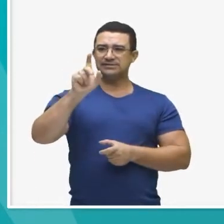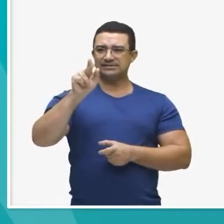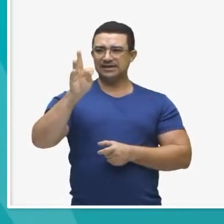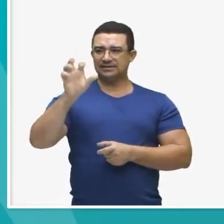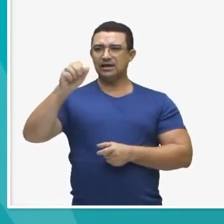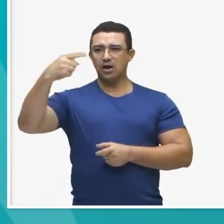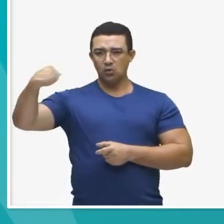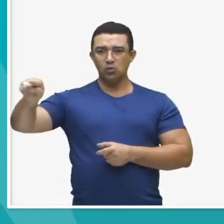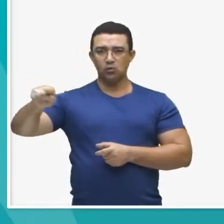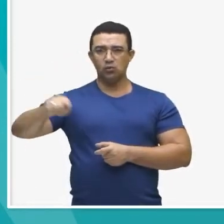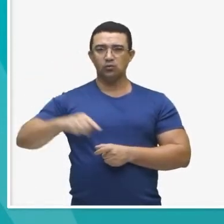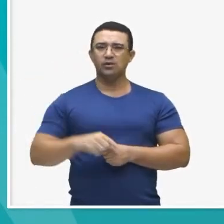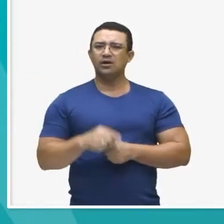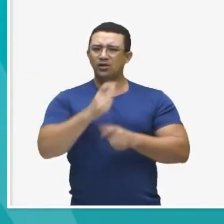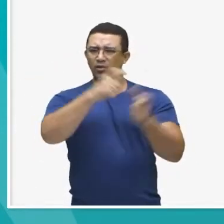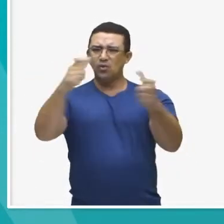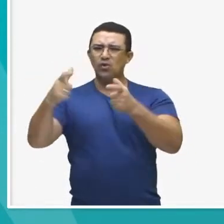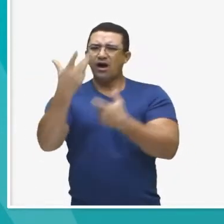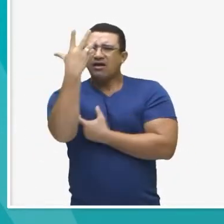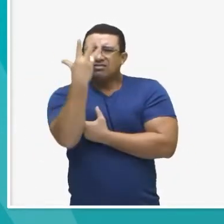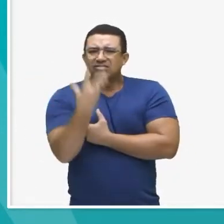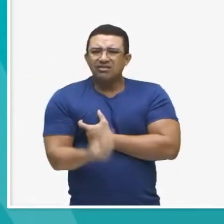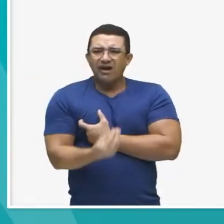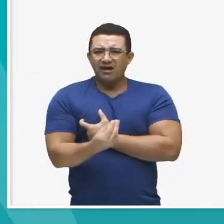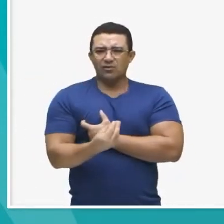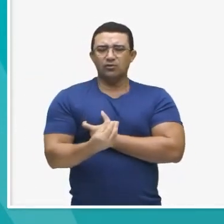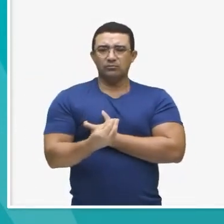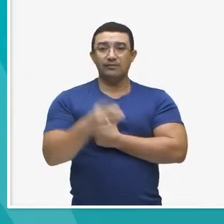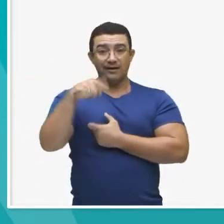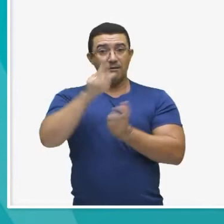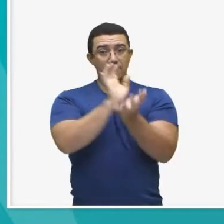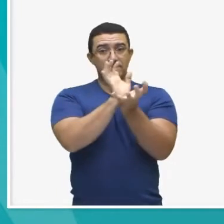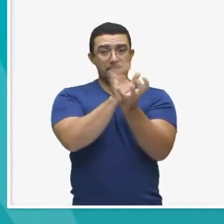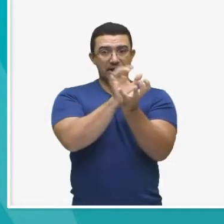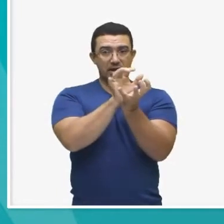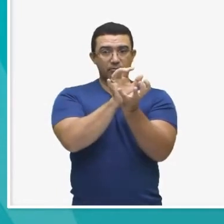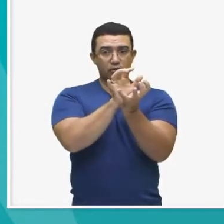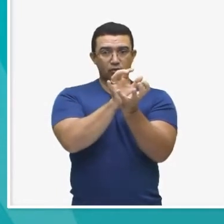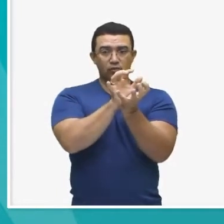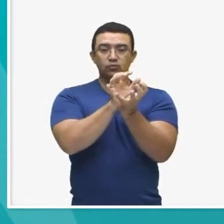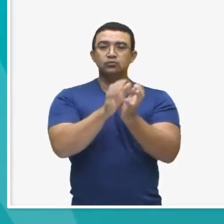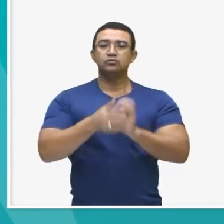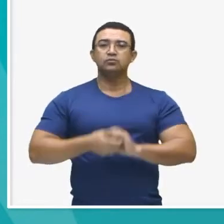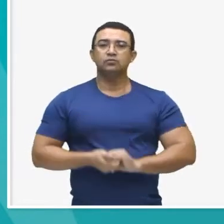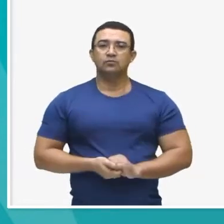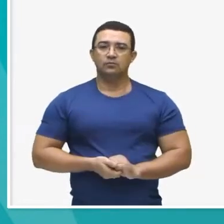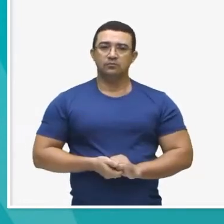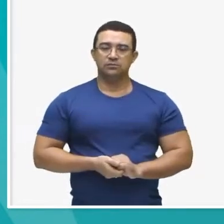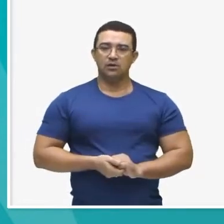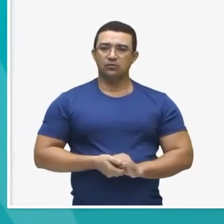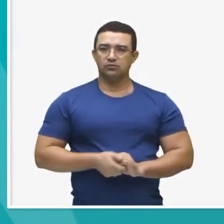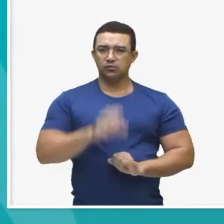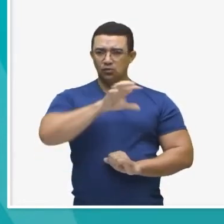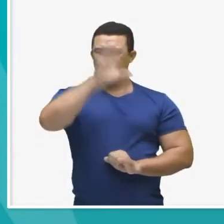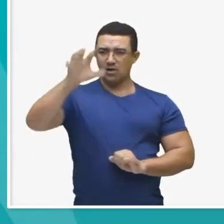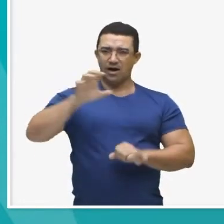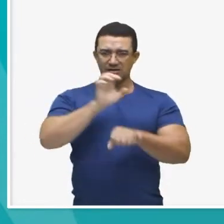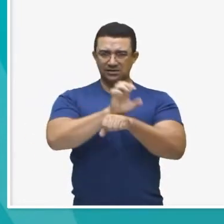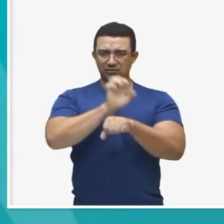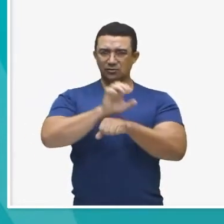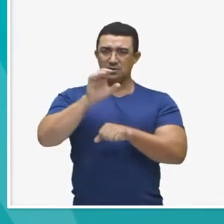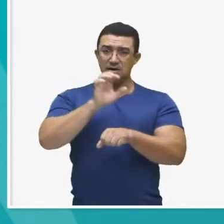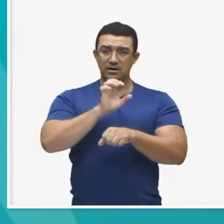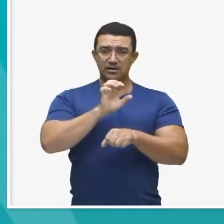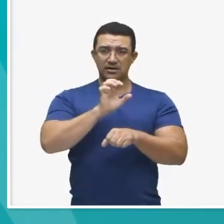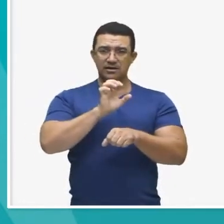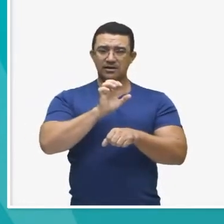vocês. Esse estado, né, do Pernambuco, é aqui que ele está, e então é nessa região do sertão. E ele vai migrar, mas